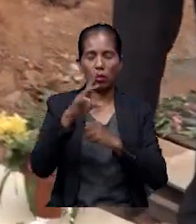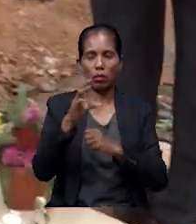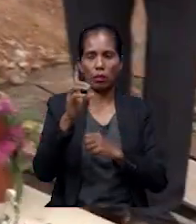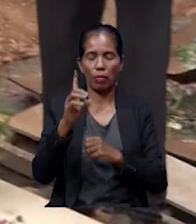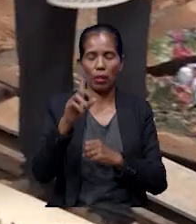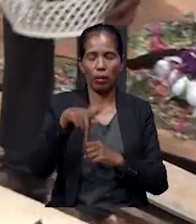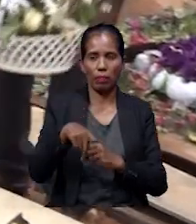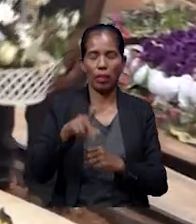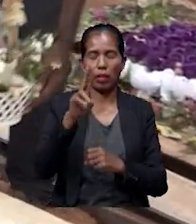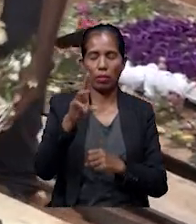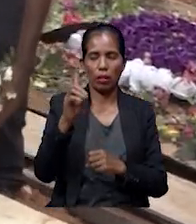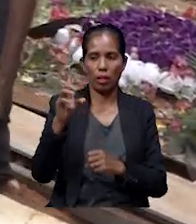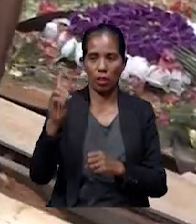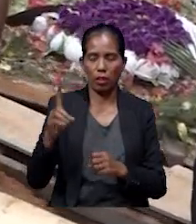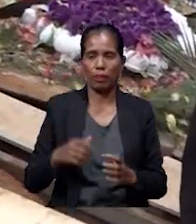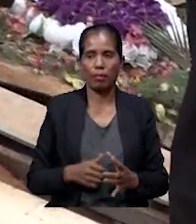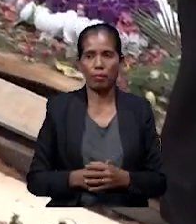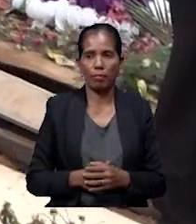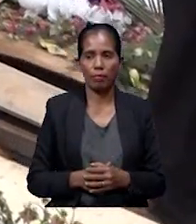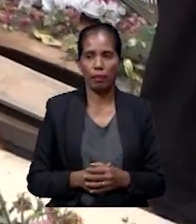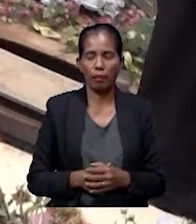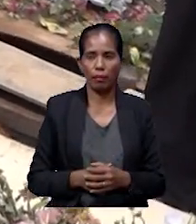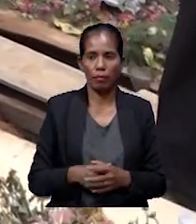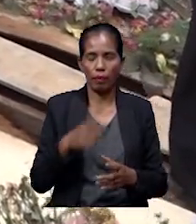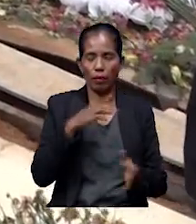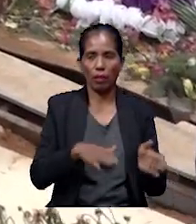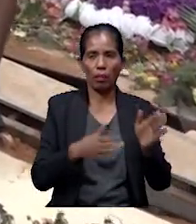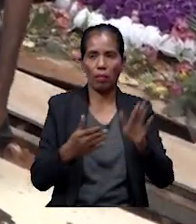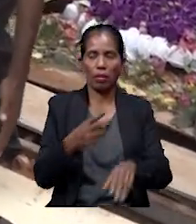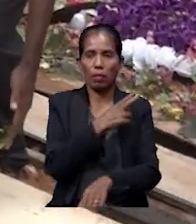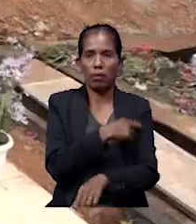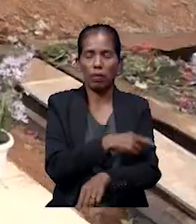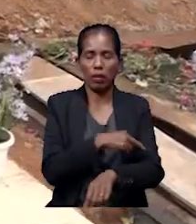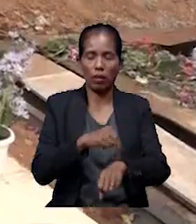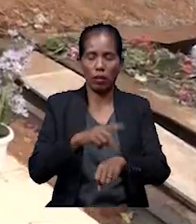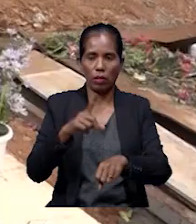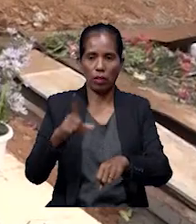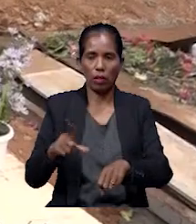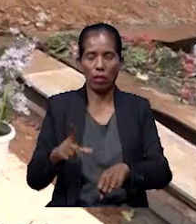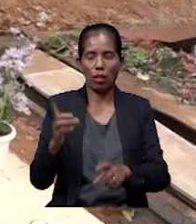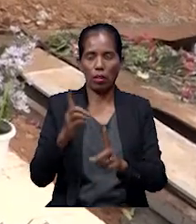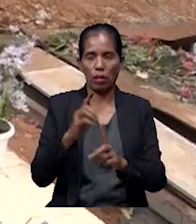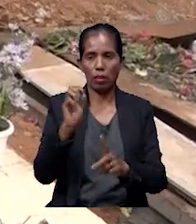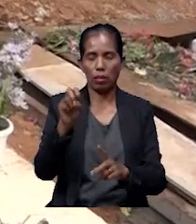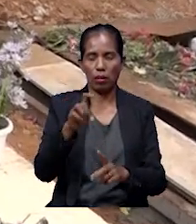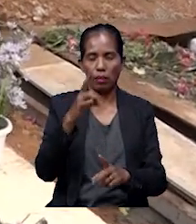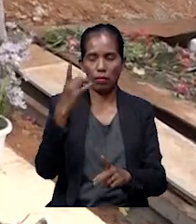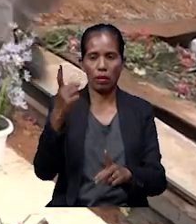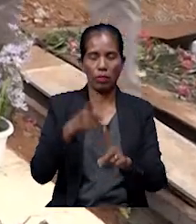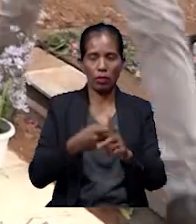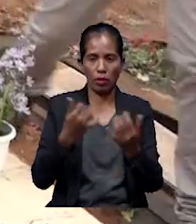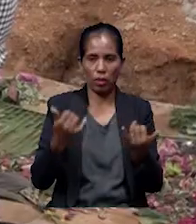Desenvolvimento Demokratiko ka PUDD. Ferele laku hakotu isi Hospital Nasional Guido Valadares iha loron sanusingwalu fulangne